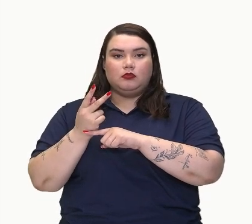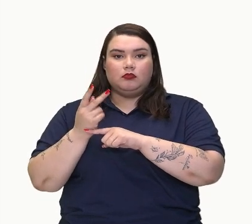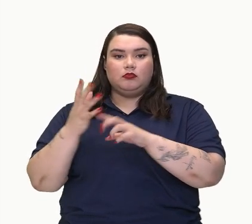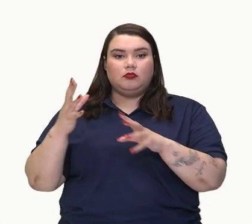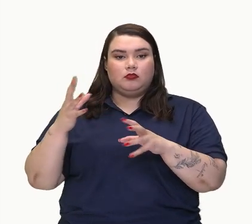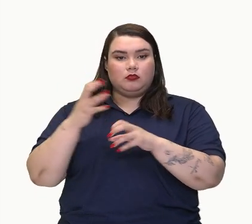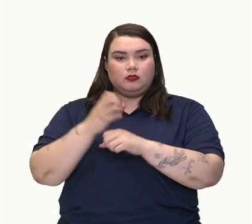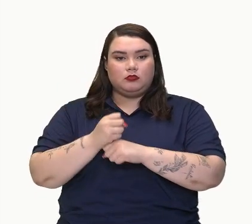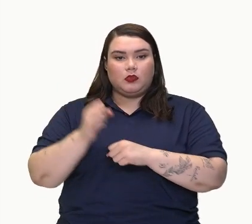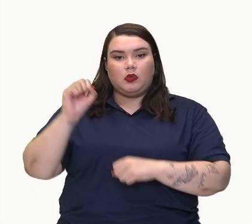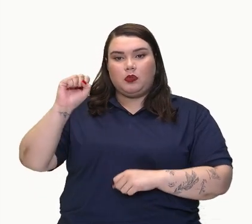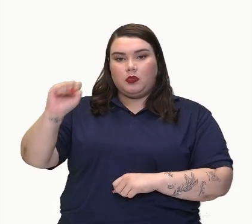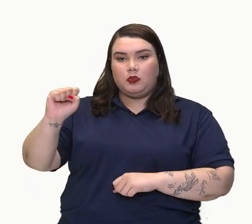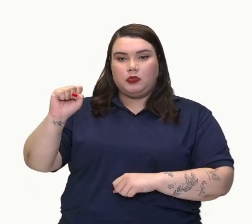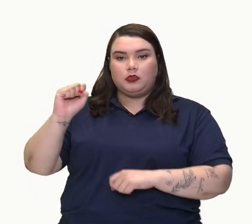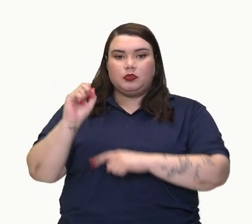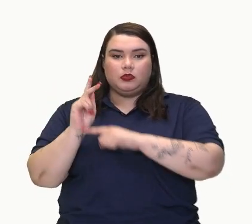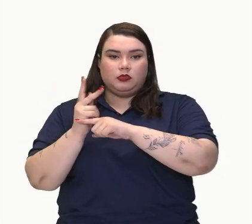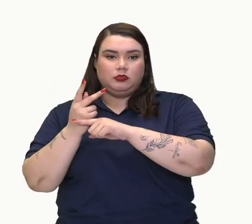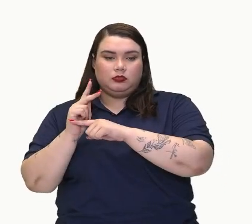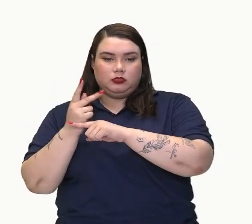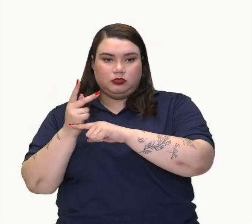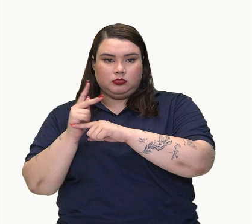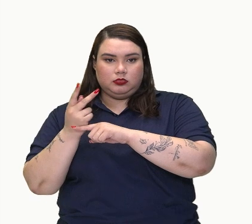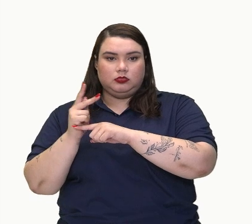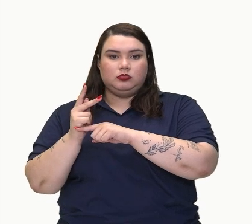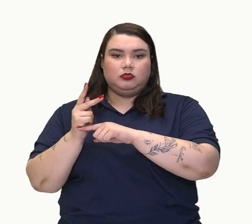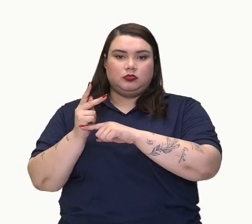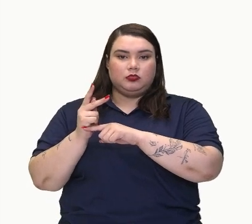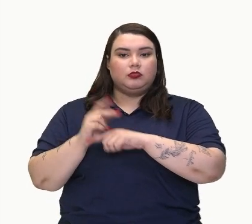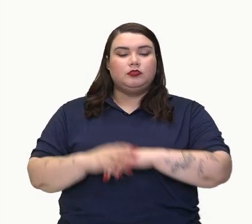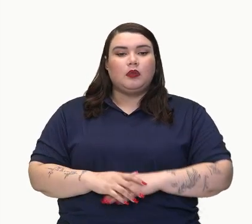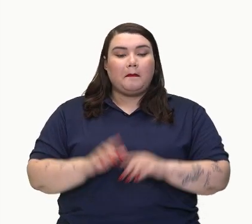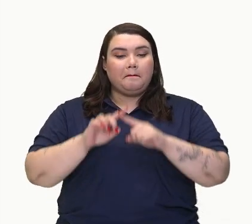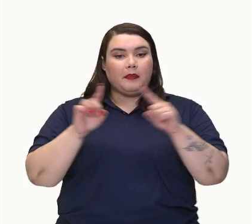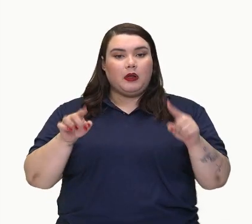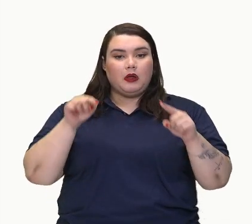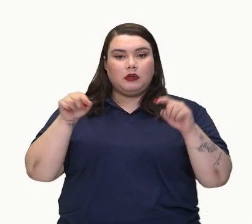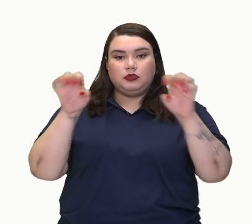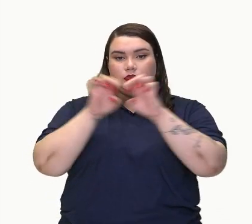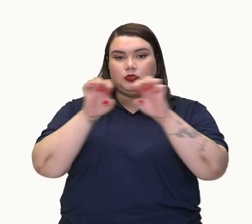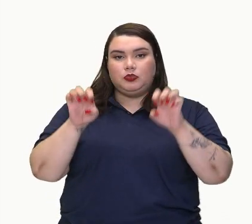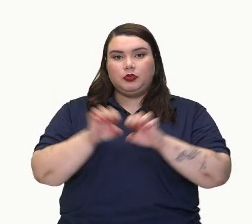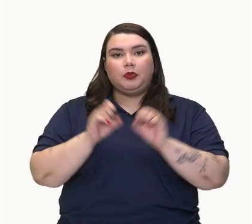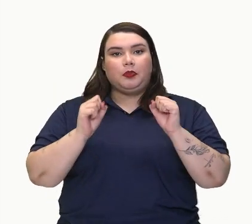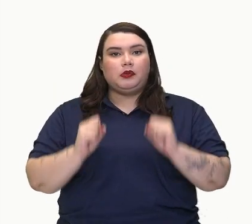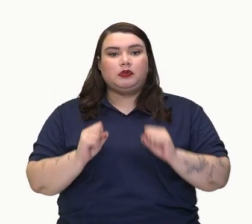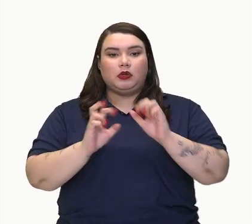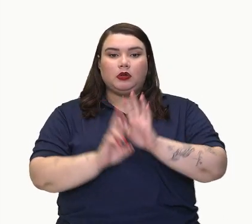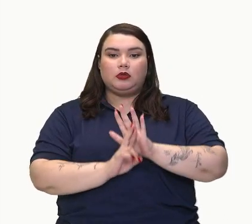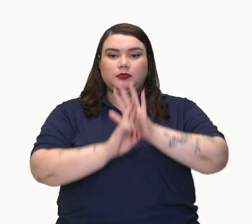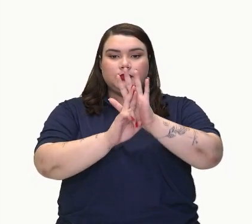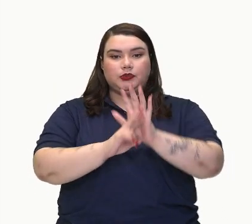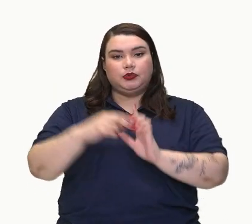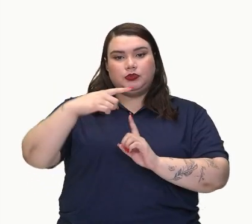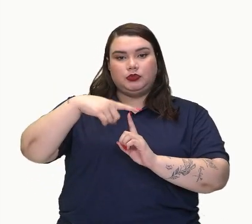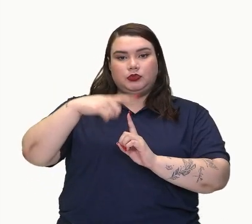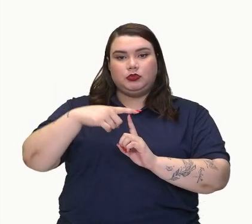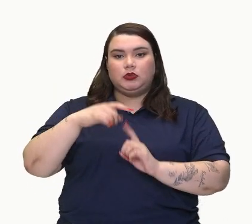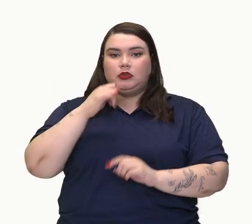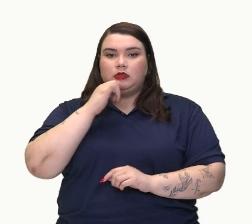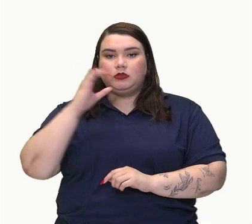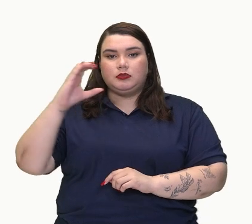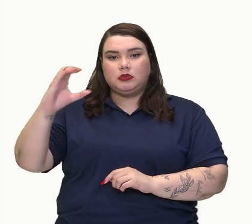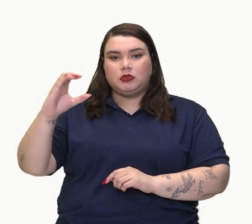total 8 hidrogênios. Mas essa estrutura também pode ser representada dessa forma.